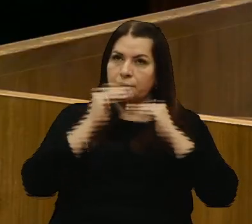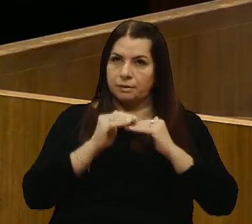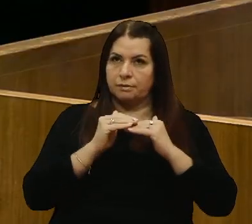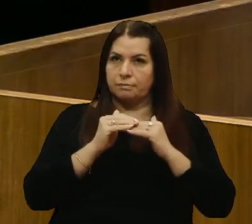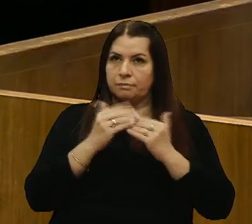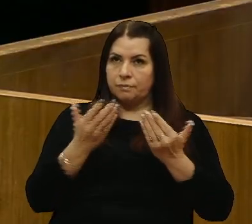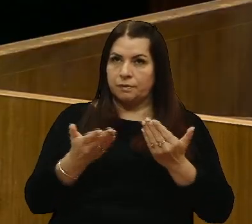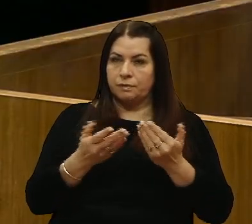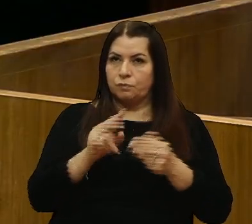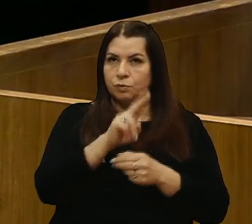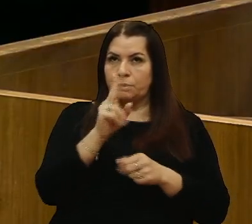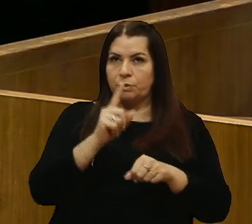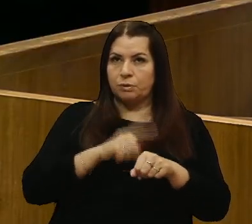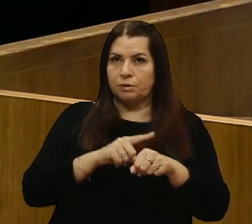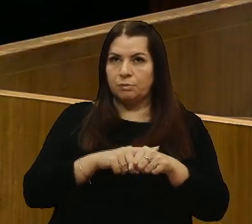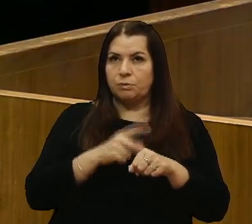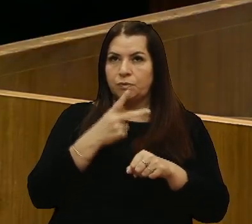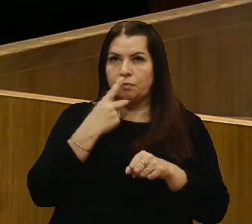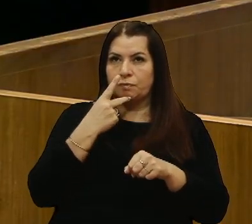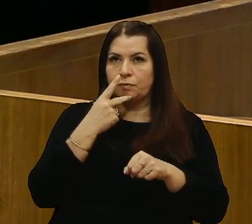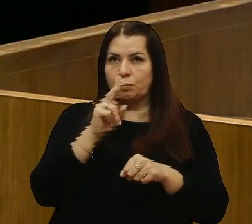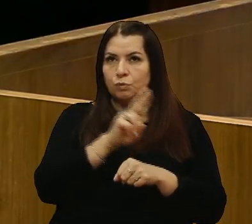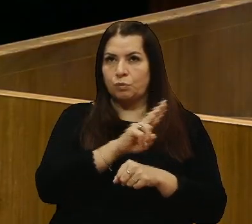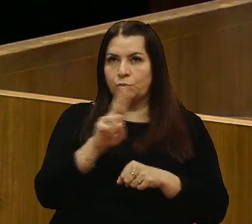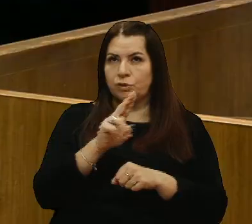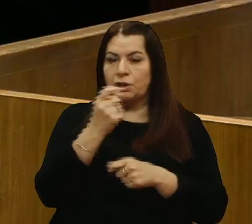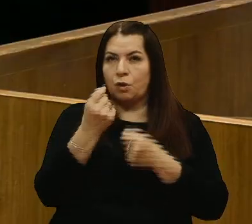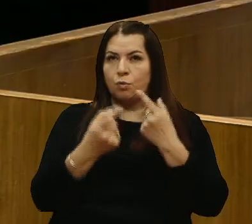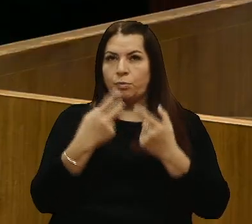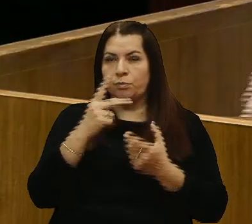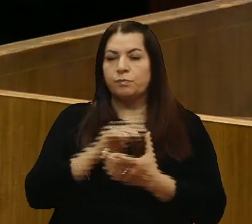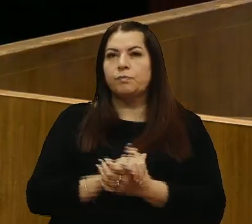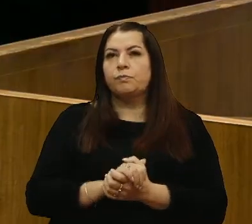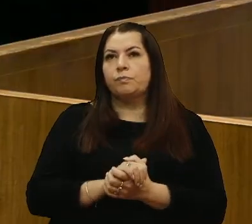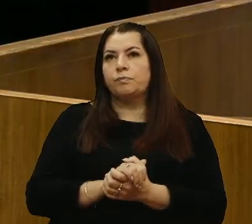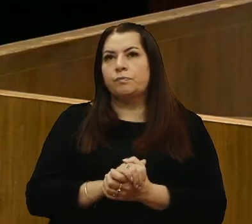banalizadas. Vou utilizar meu tempo para citar o nome de algumas delas.